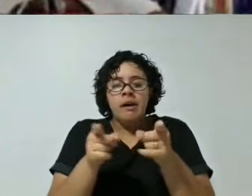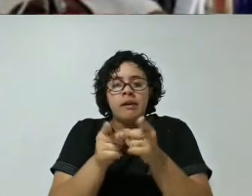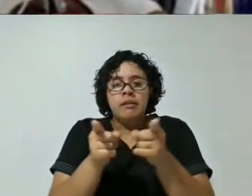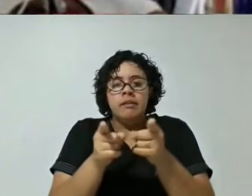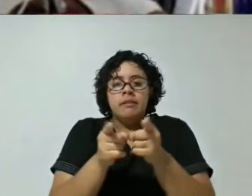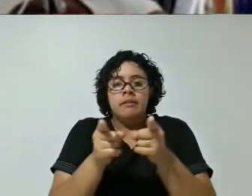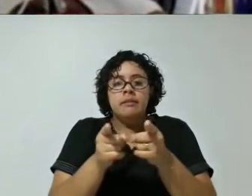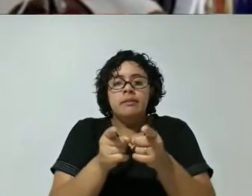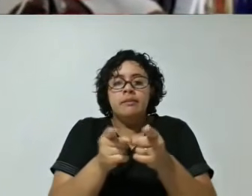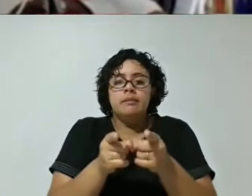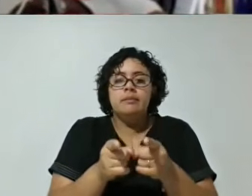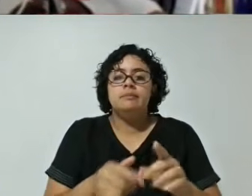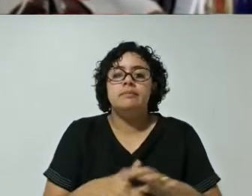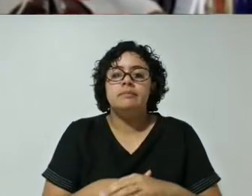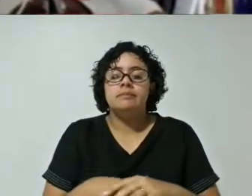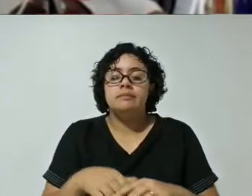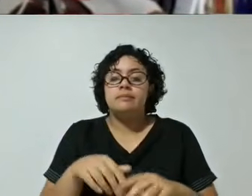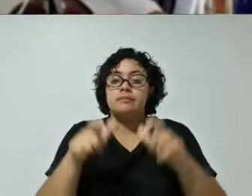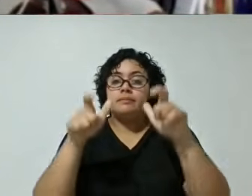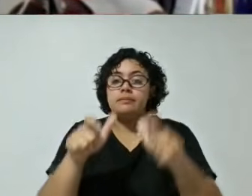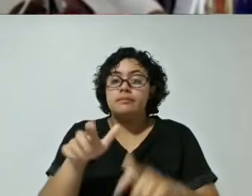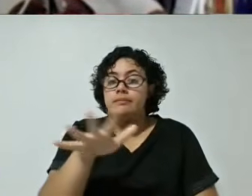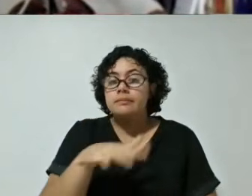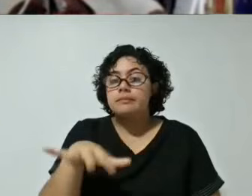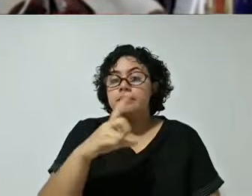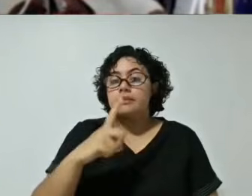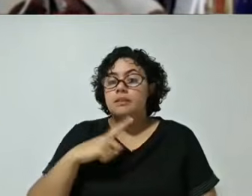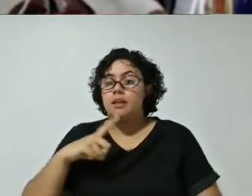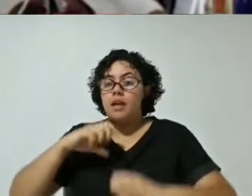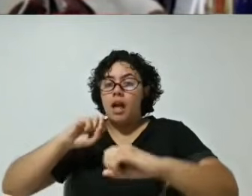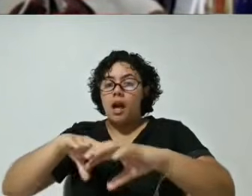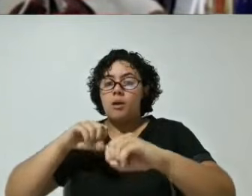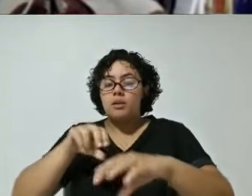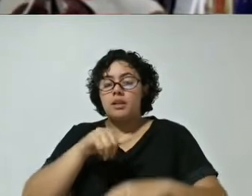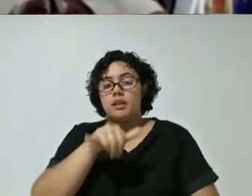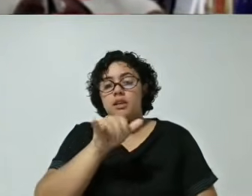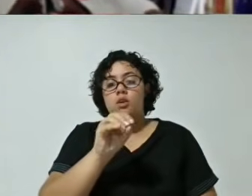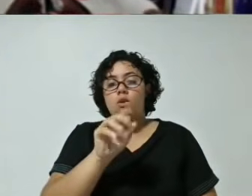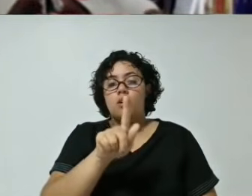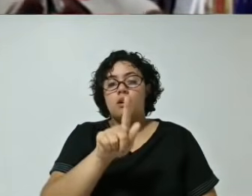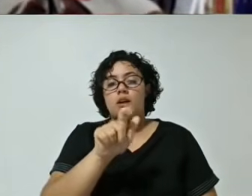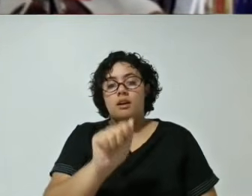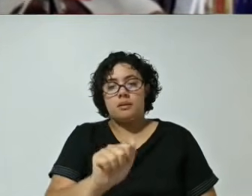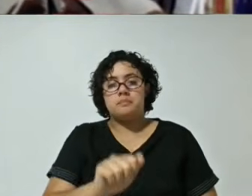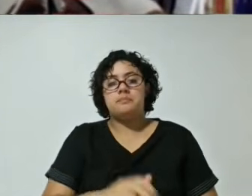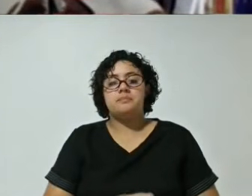Então, nesses espaços, aconteciam as aulas de yoga, né?